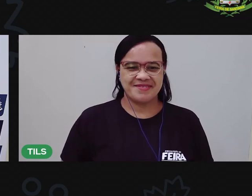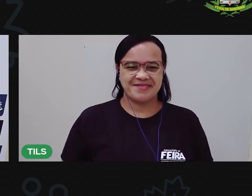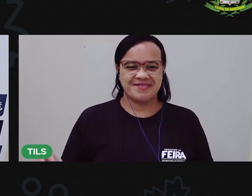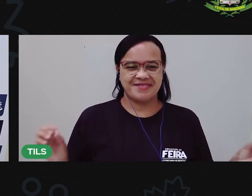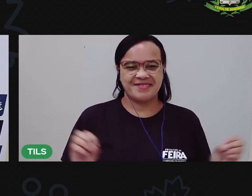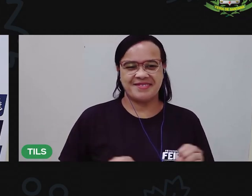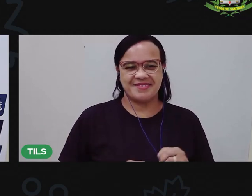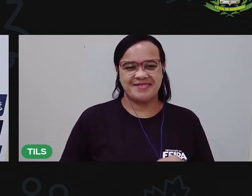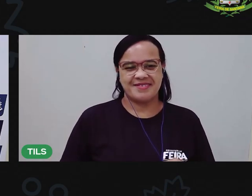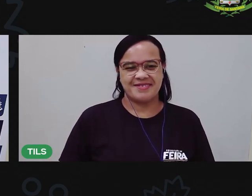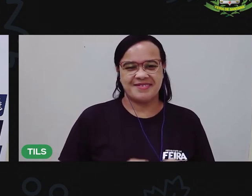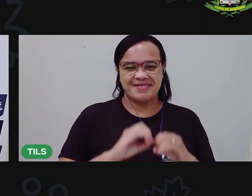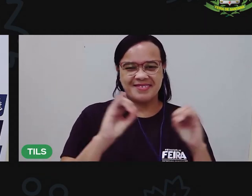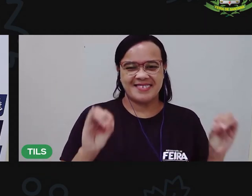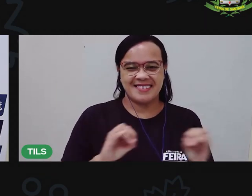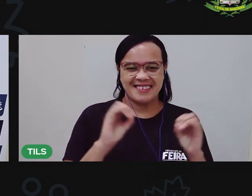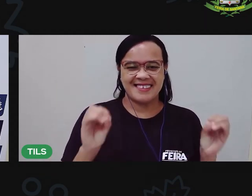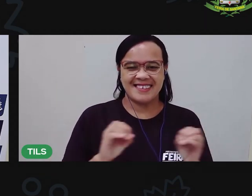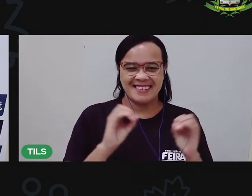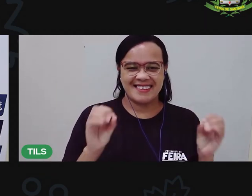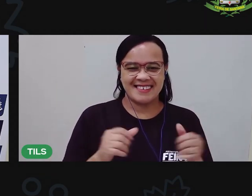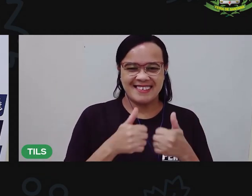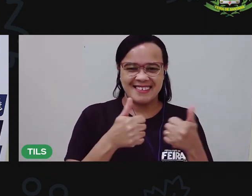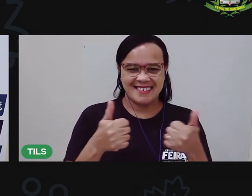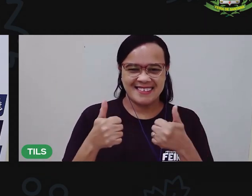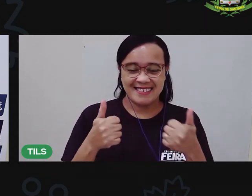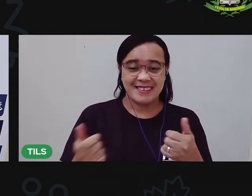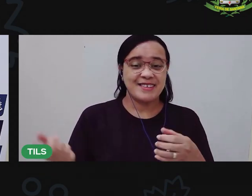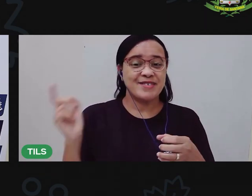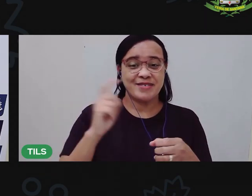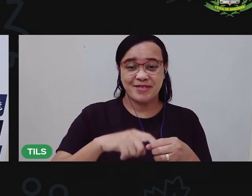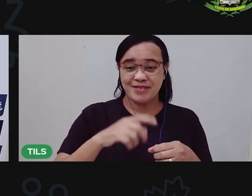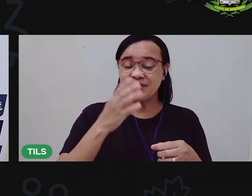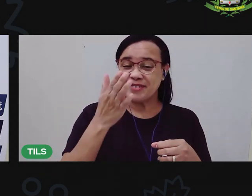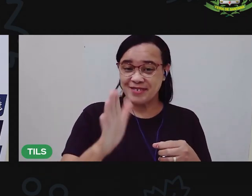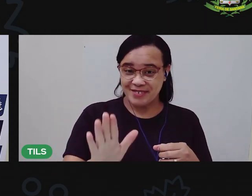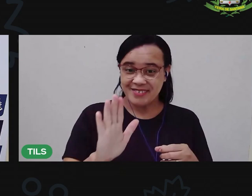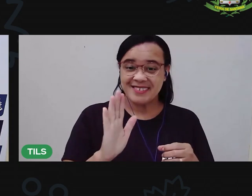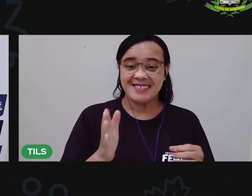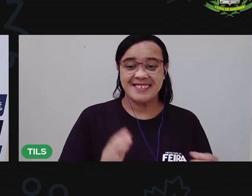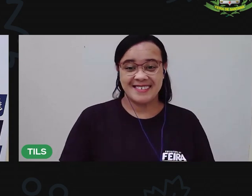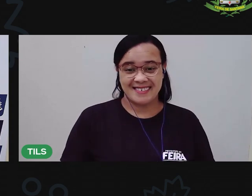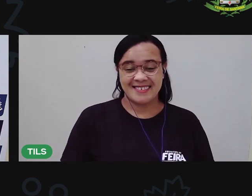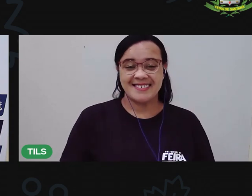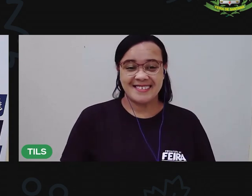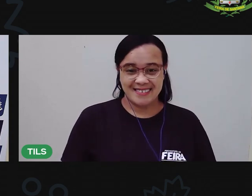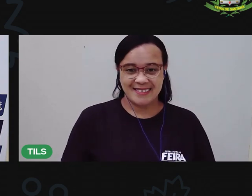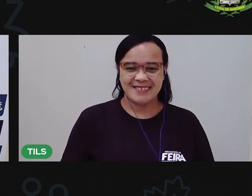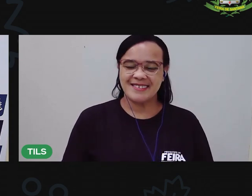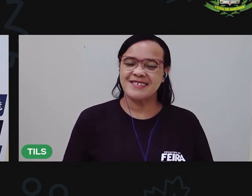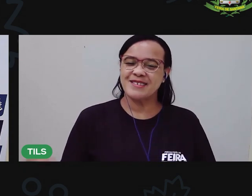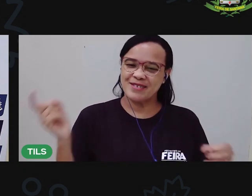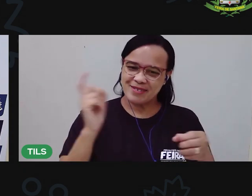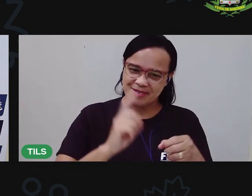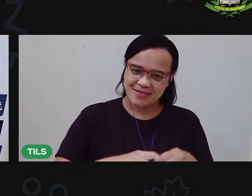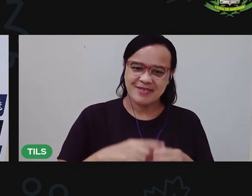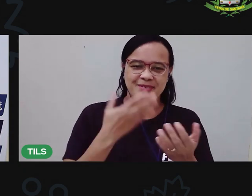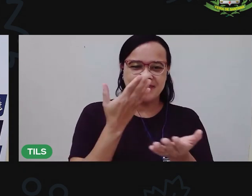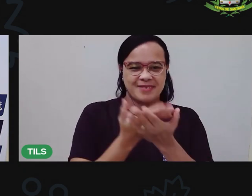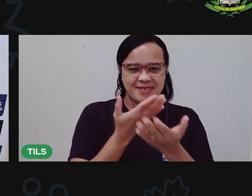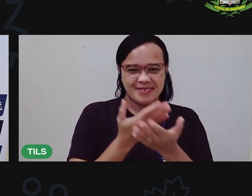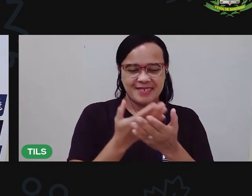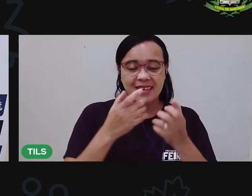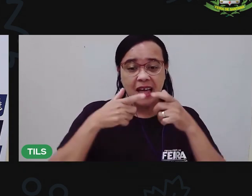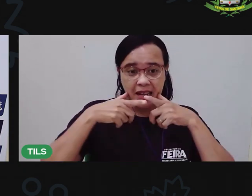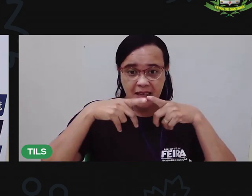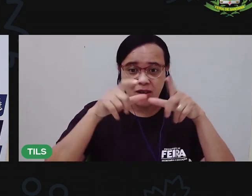Oi e aí crianças estamos de volta e voltamos para aula